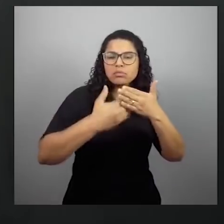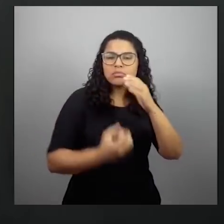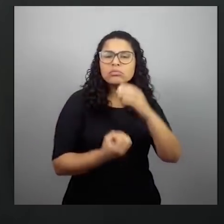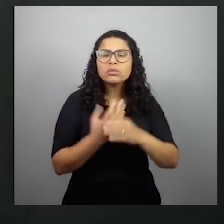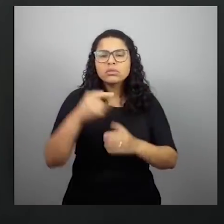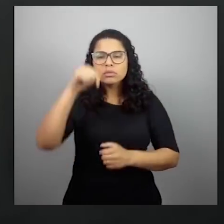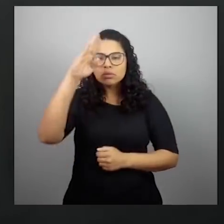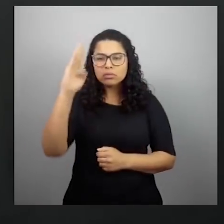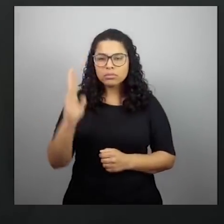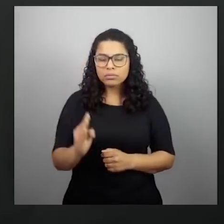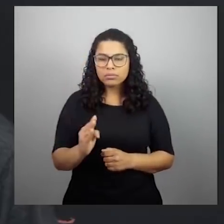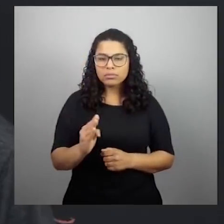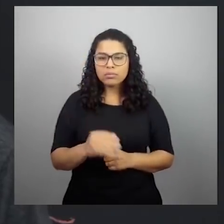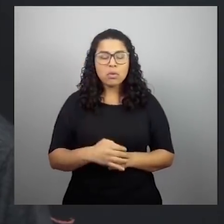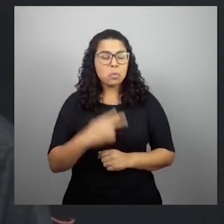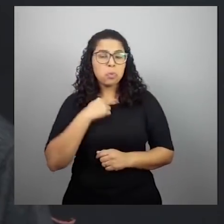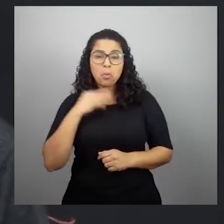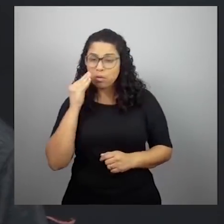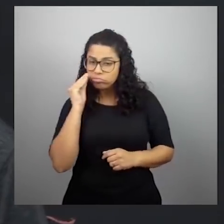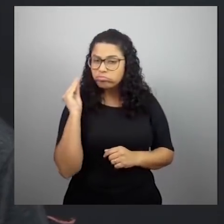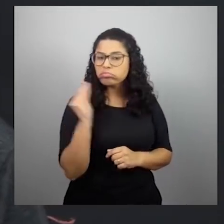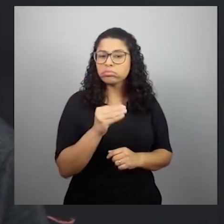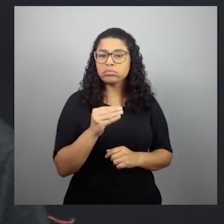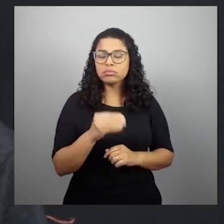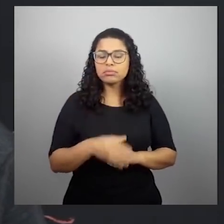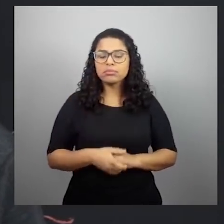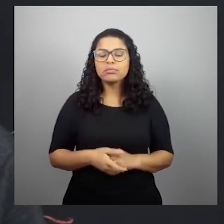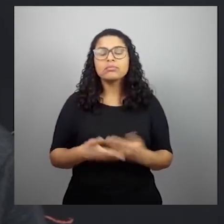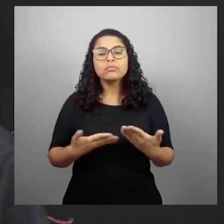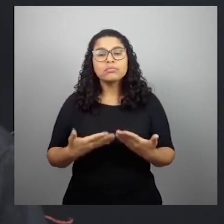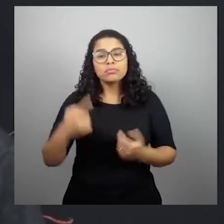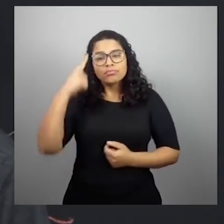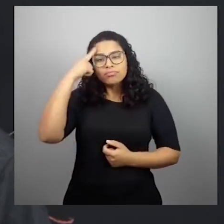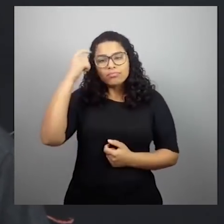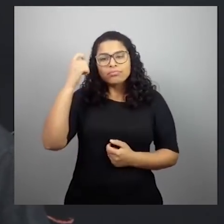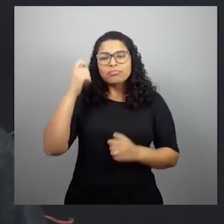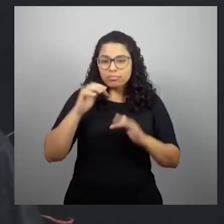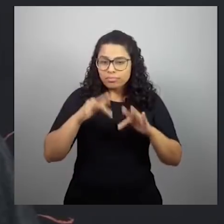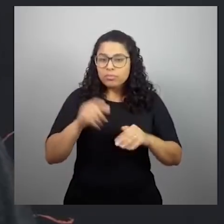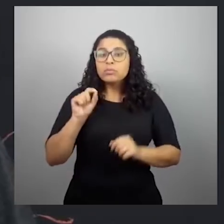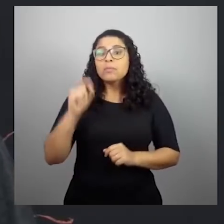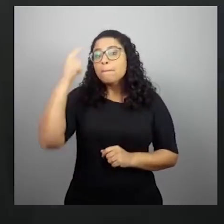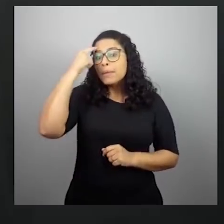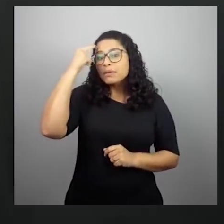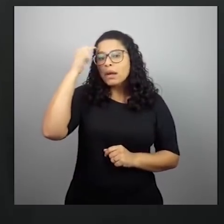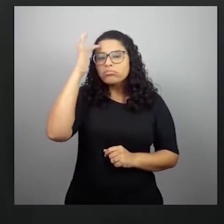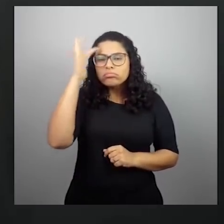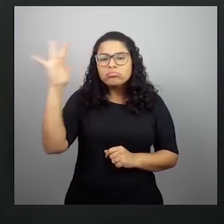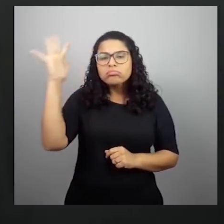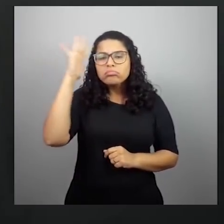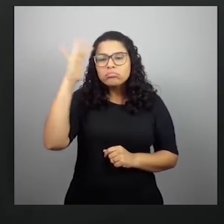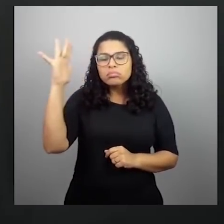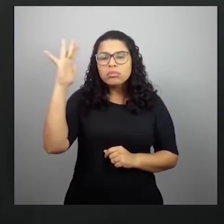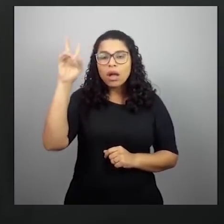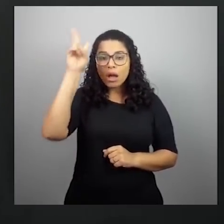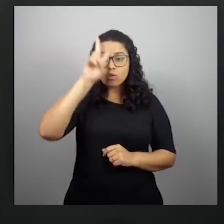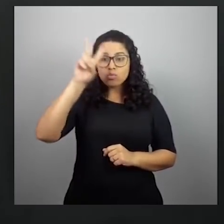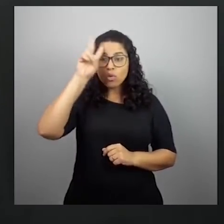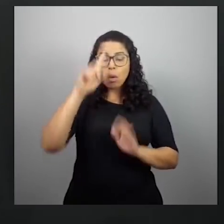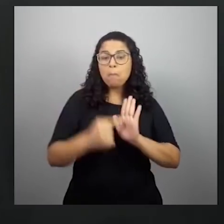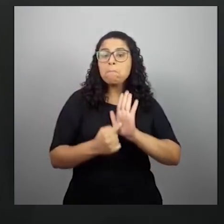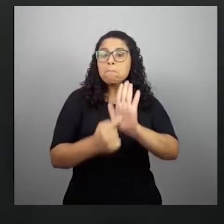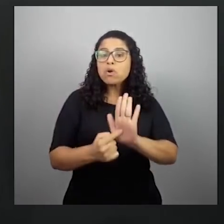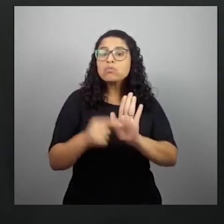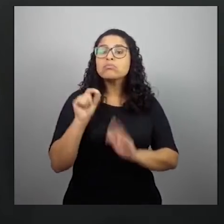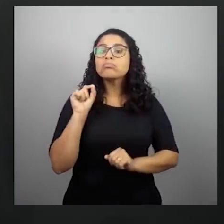não pode ser ignorada. Para uma reflexão final, eu gostaria que vocês pensassem no seguinte: a história nos mostra